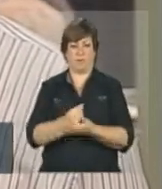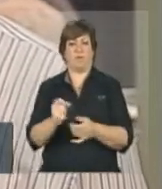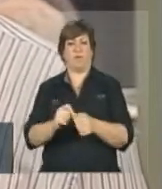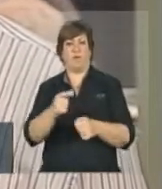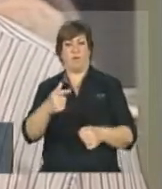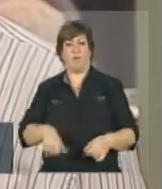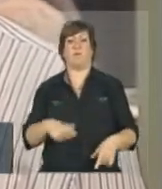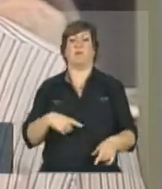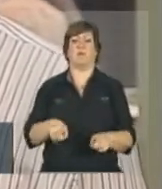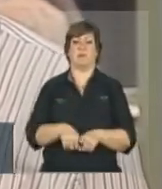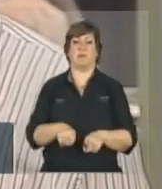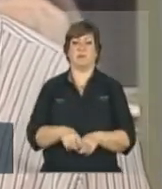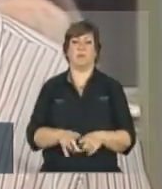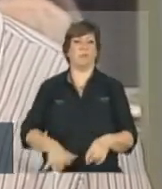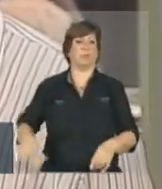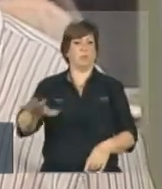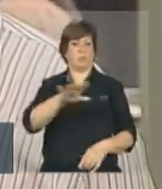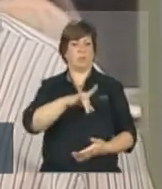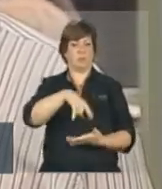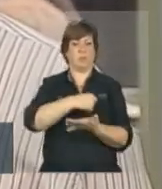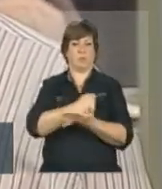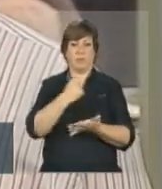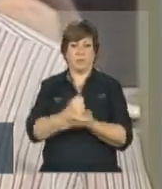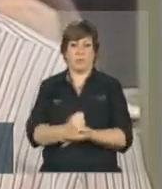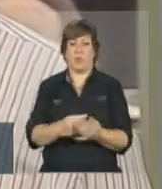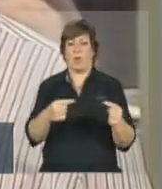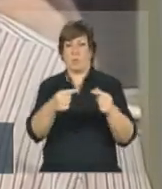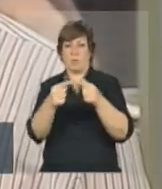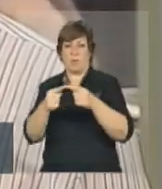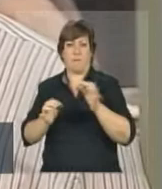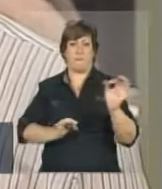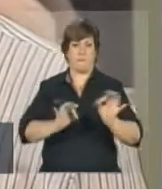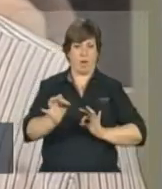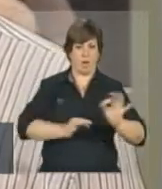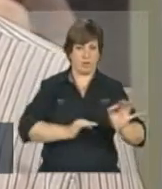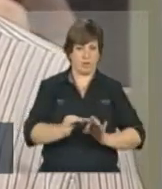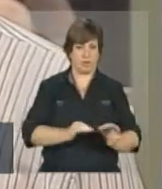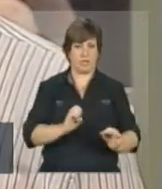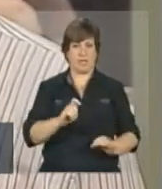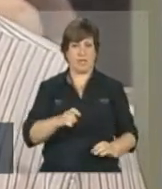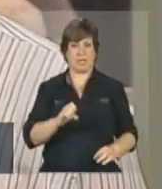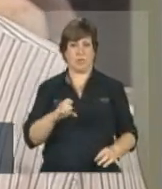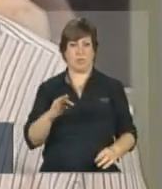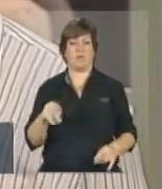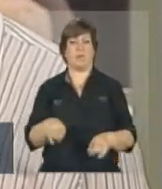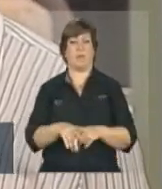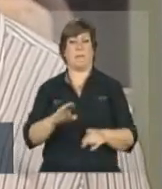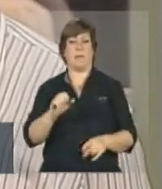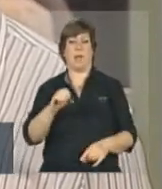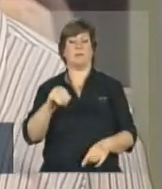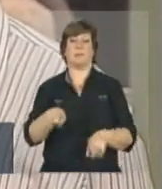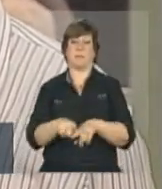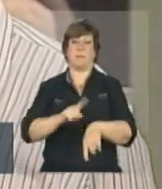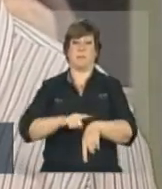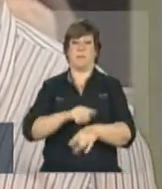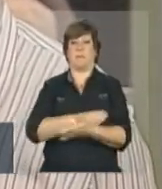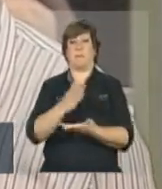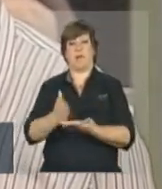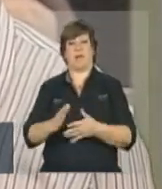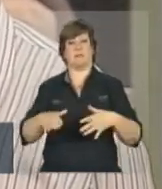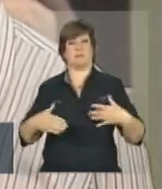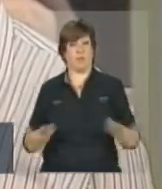da cobertura de cada contrato, da adequação entre o projeto executivo e o projeto básico e dos prazos.